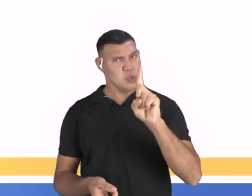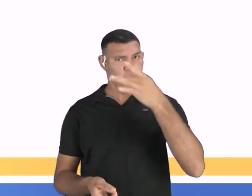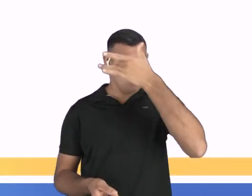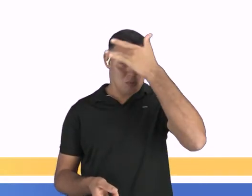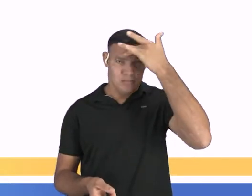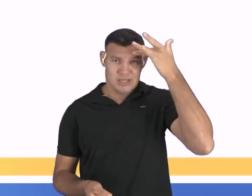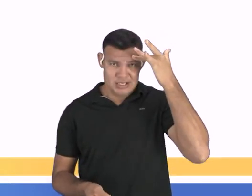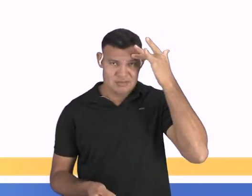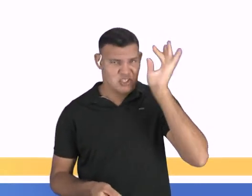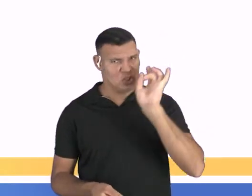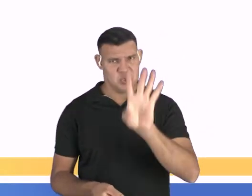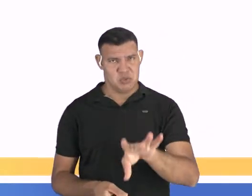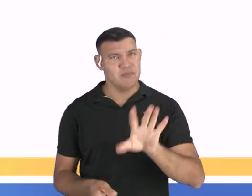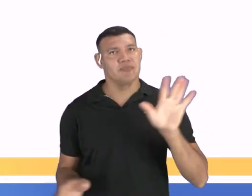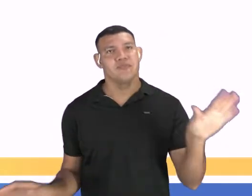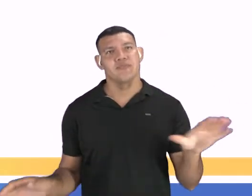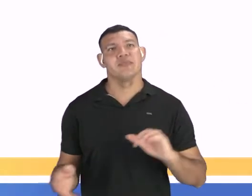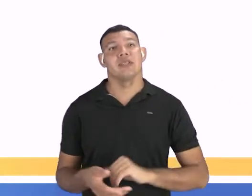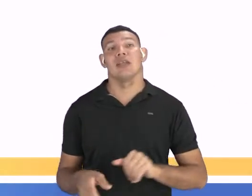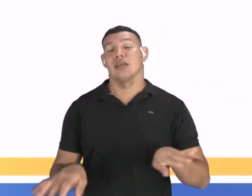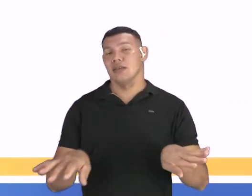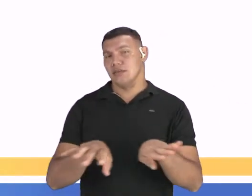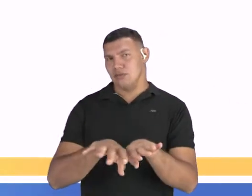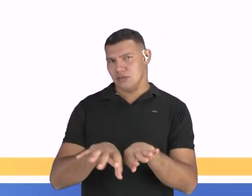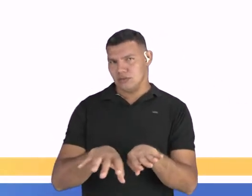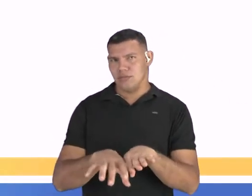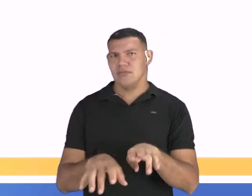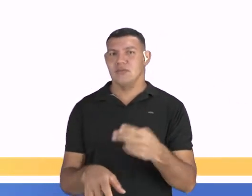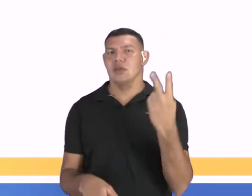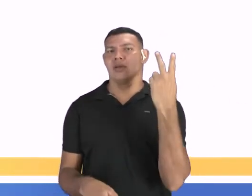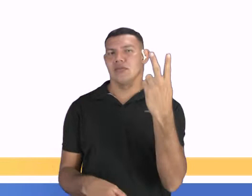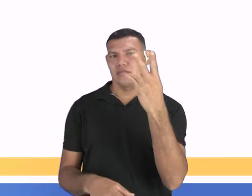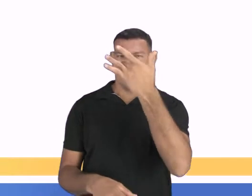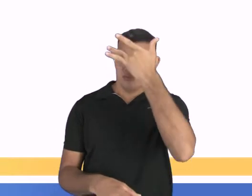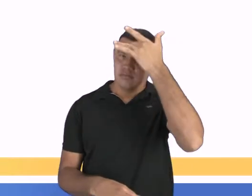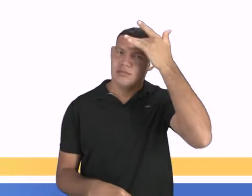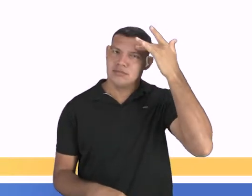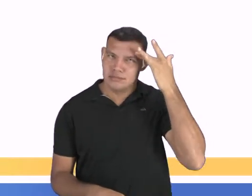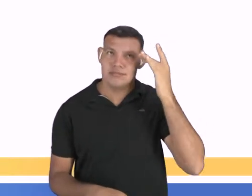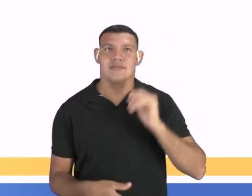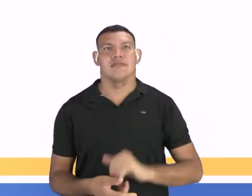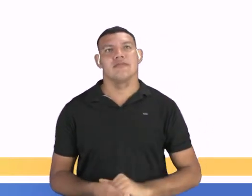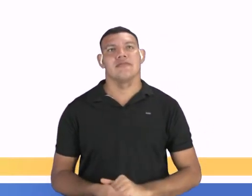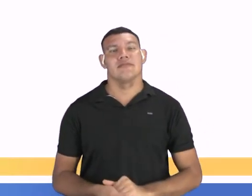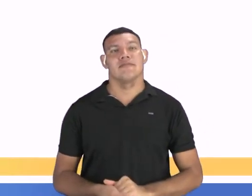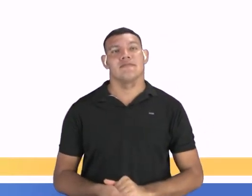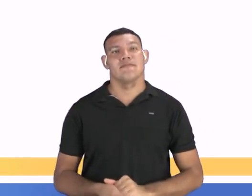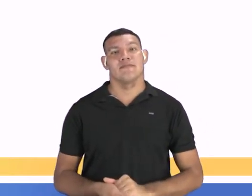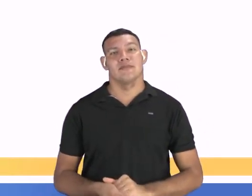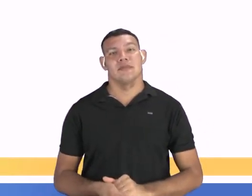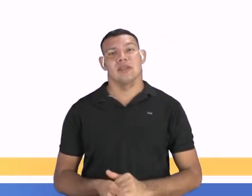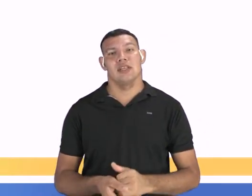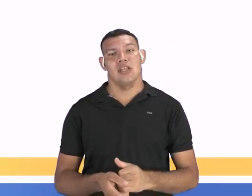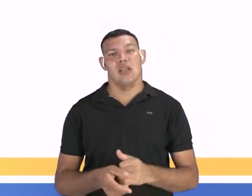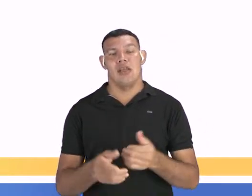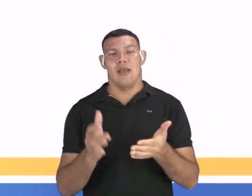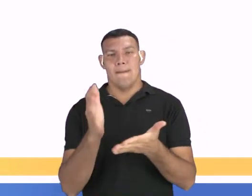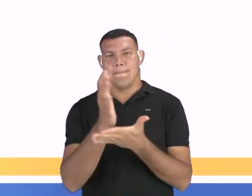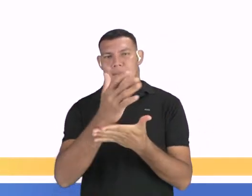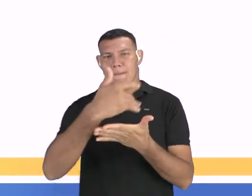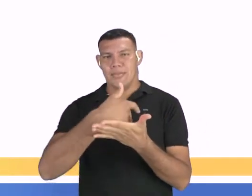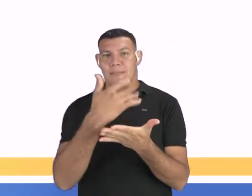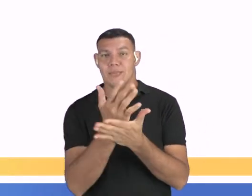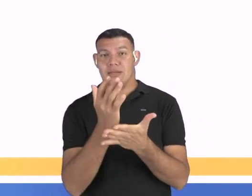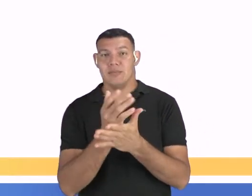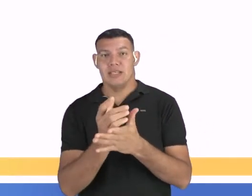pedaços. Mas ela também pode ser dividida para 2 pessoas, E essas pessoas comerem 6 pedaços cada uma. Mas